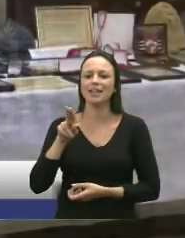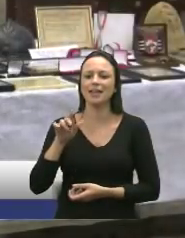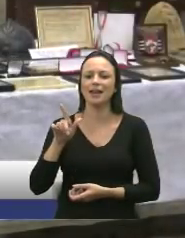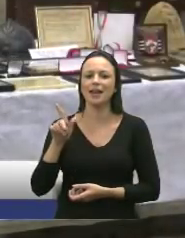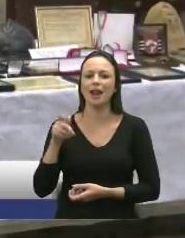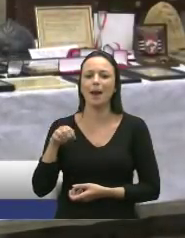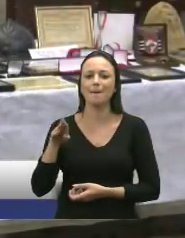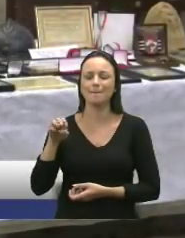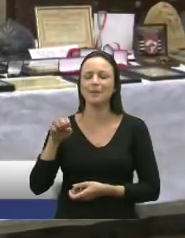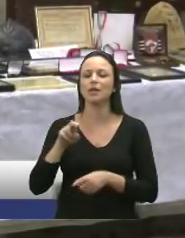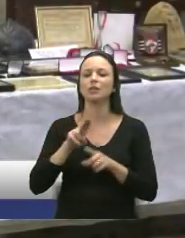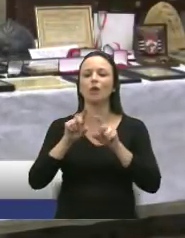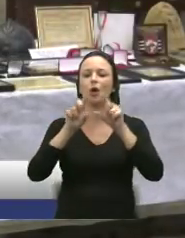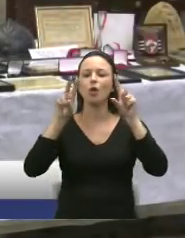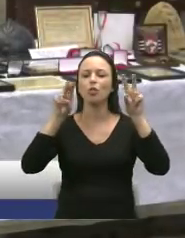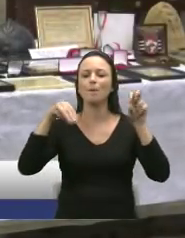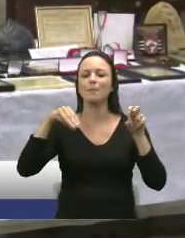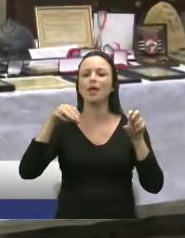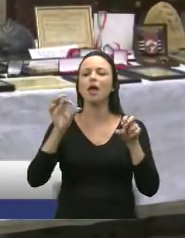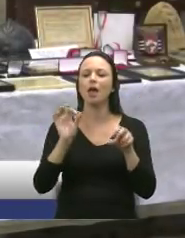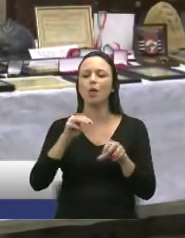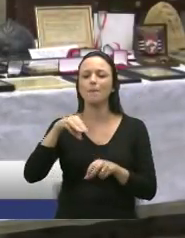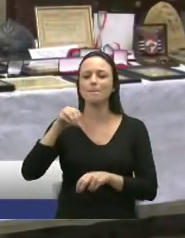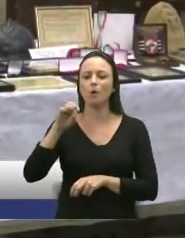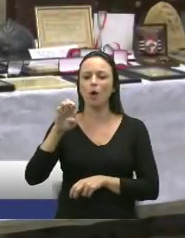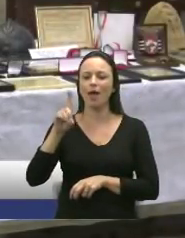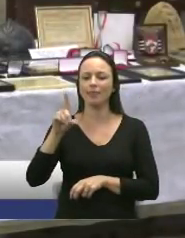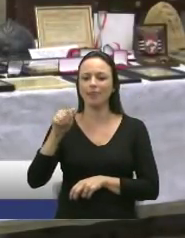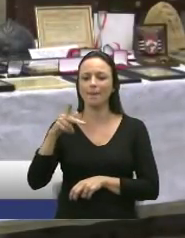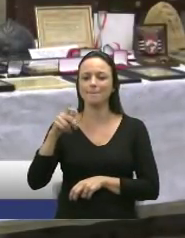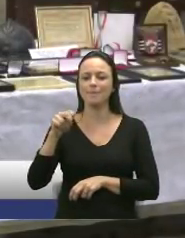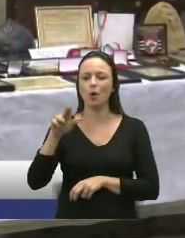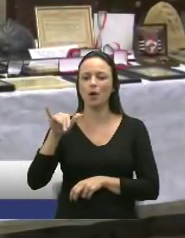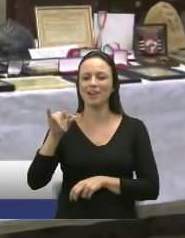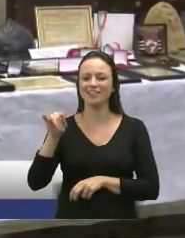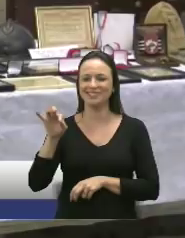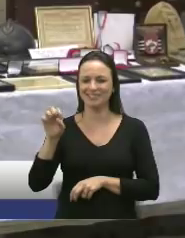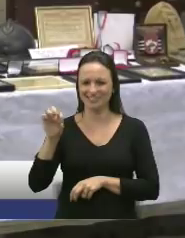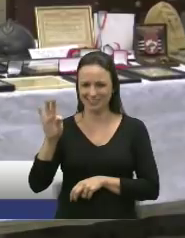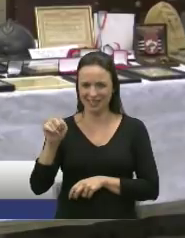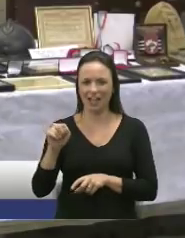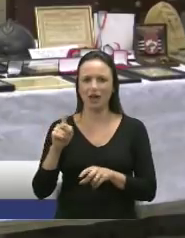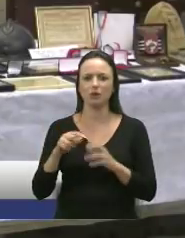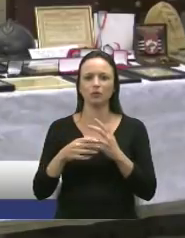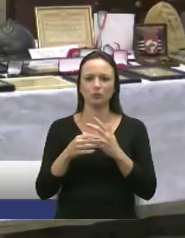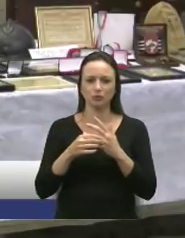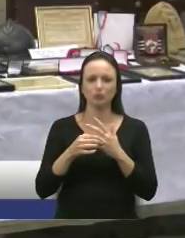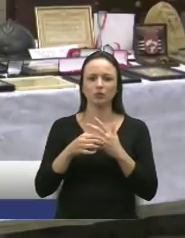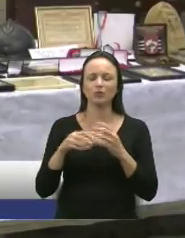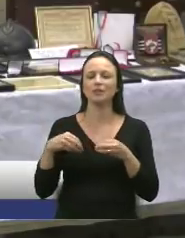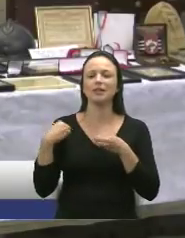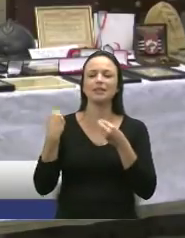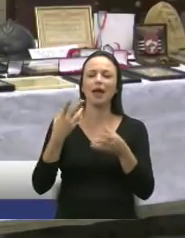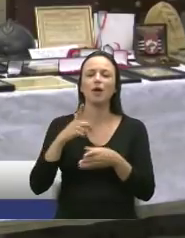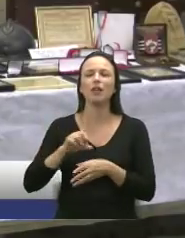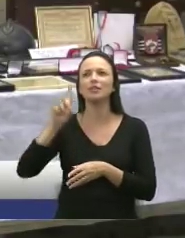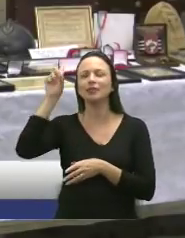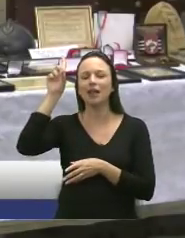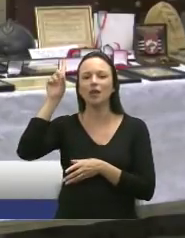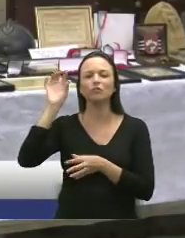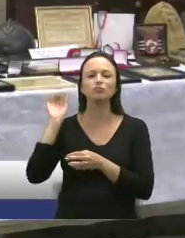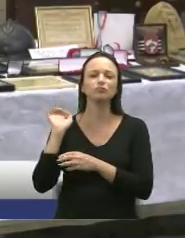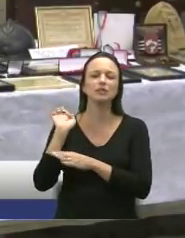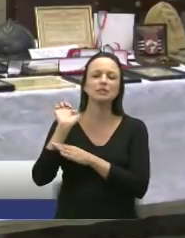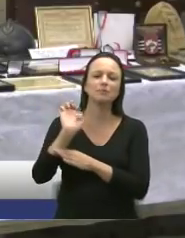Moeda paulista, feita só de alianças, feita do anel com que Nosso Senhor uniu na terra duas esperanças, feita